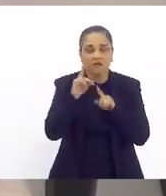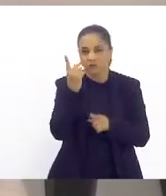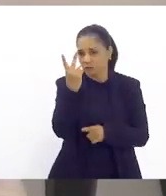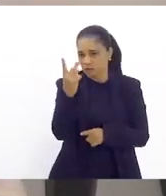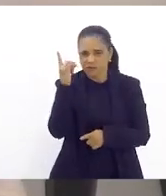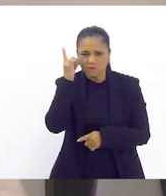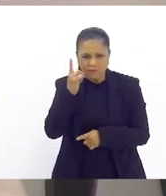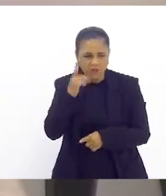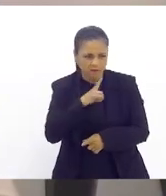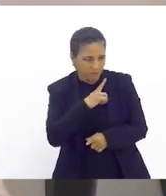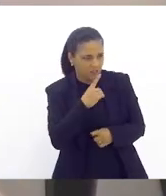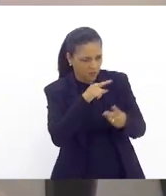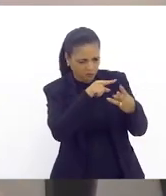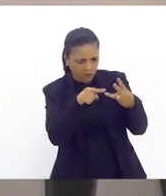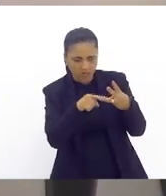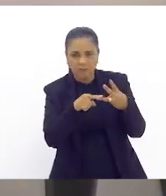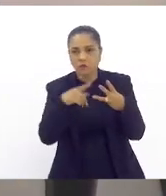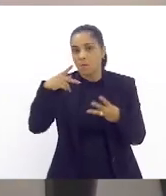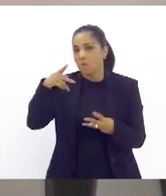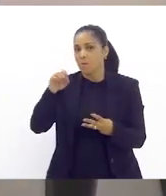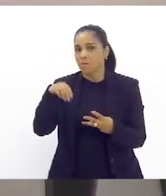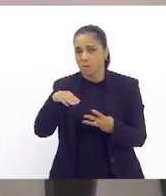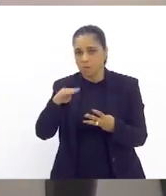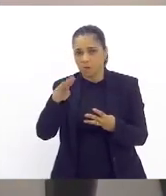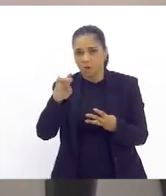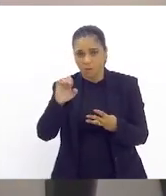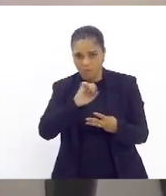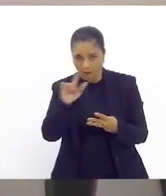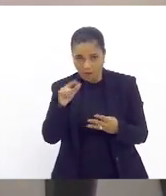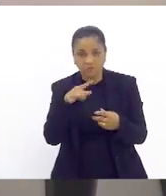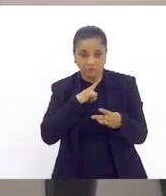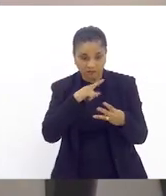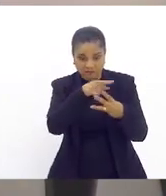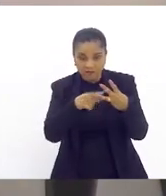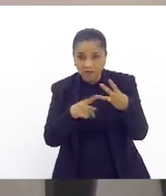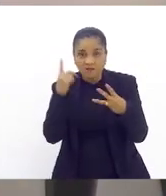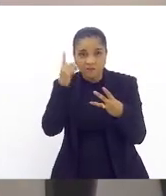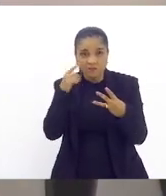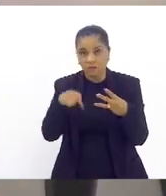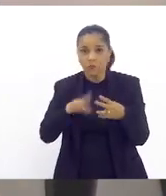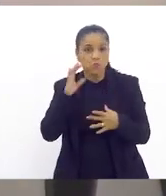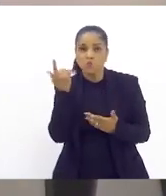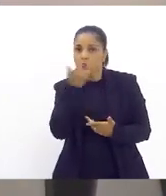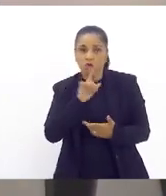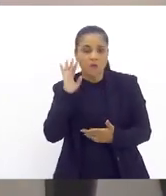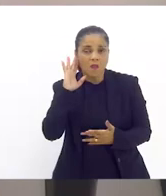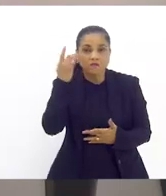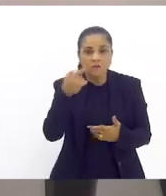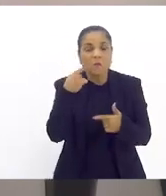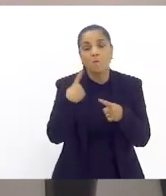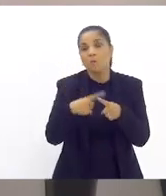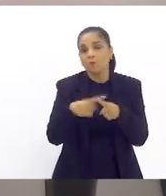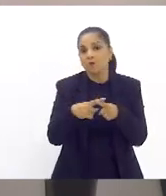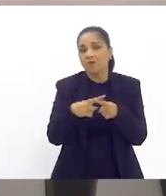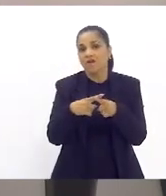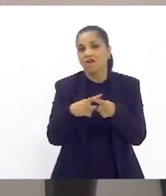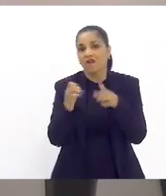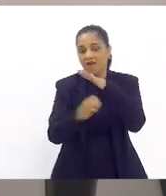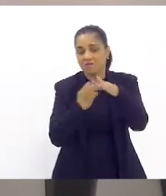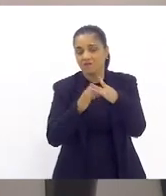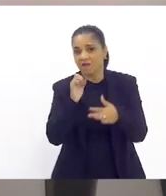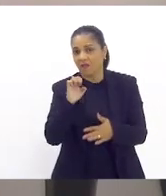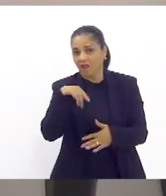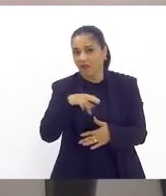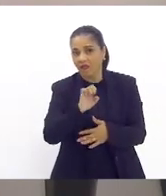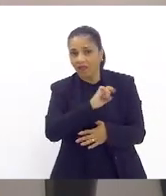terceiro que é o bobel três deputados na cidade e a gente não consegue resolver porque a Enya tem uma unidade lá colocou